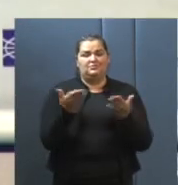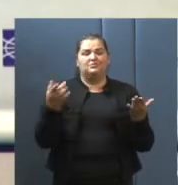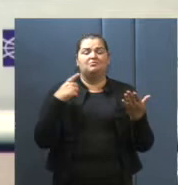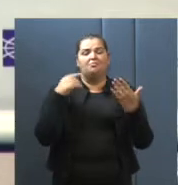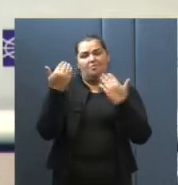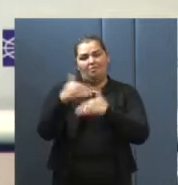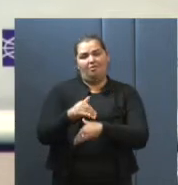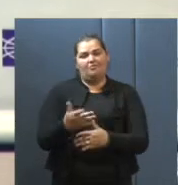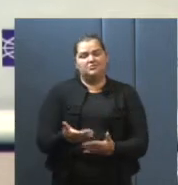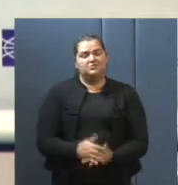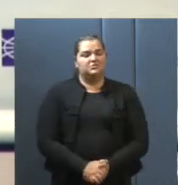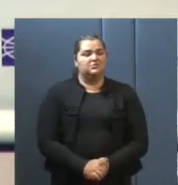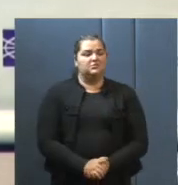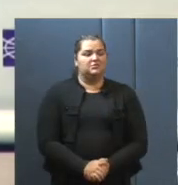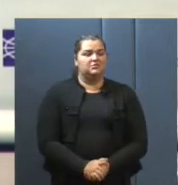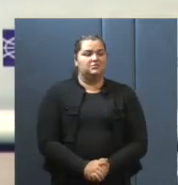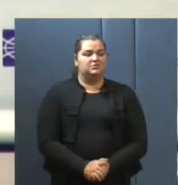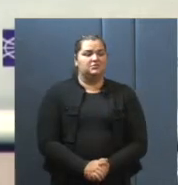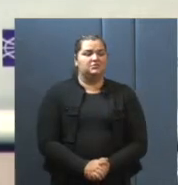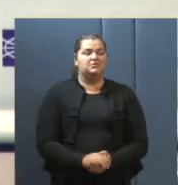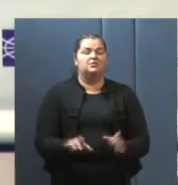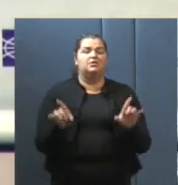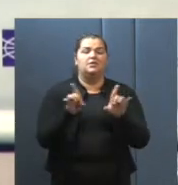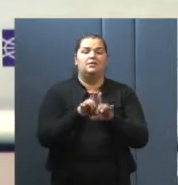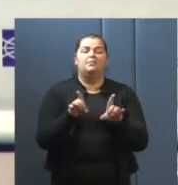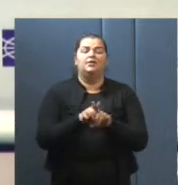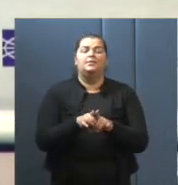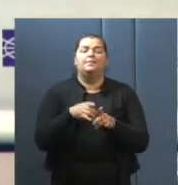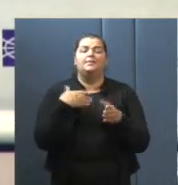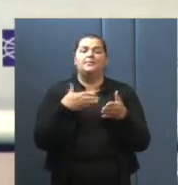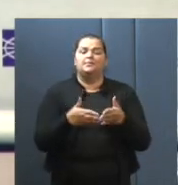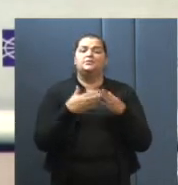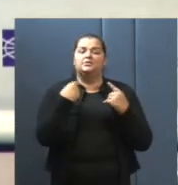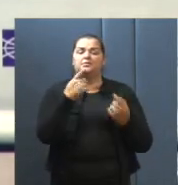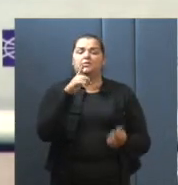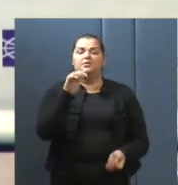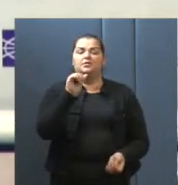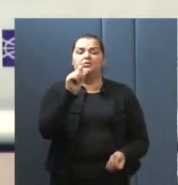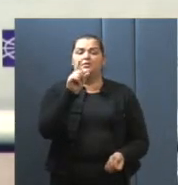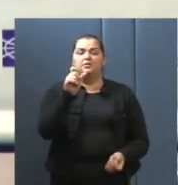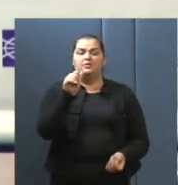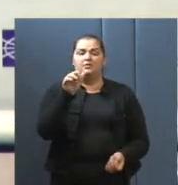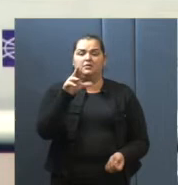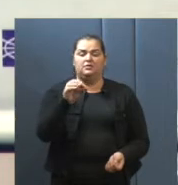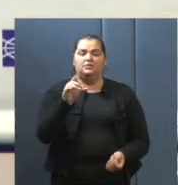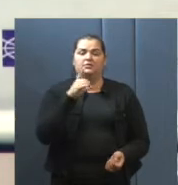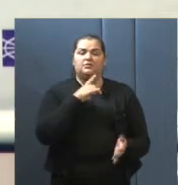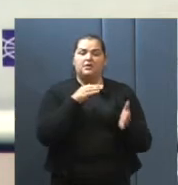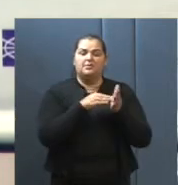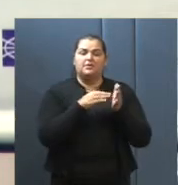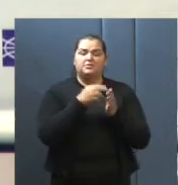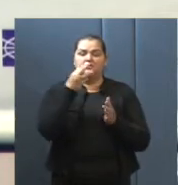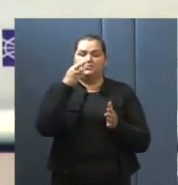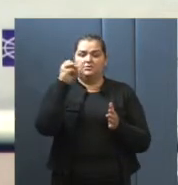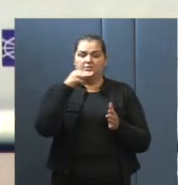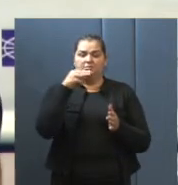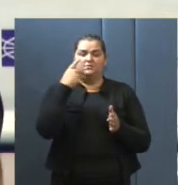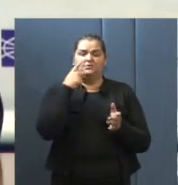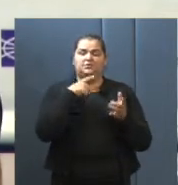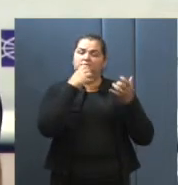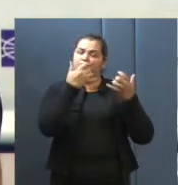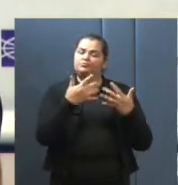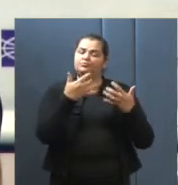provas, então eu até pediria depois para o Lázaro, se pudesse até no máximo uma meia hora, para a gente ter um